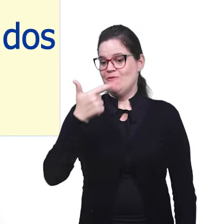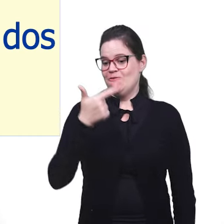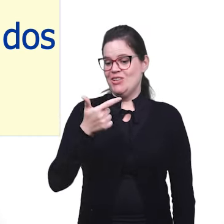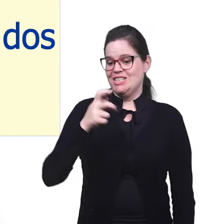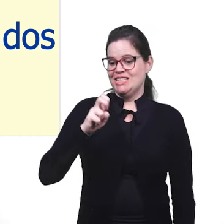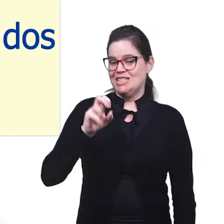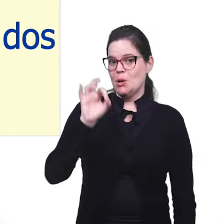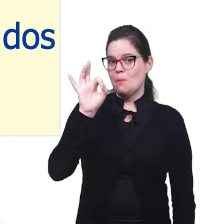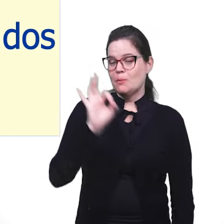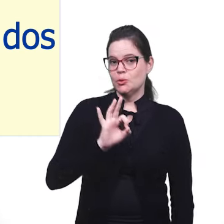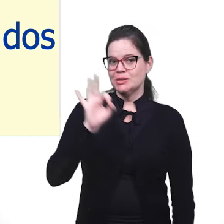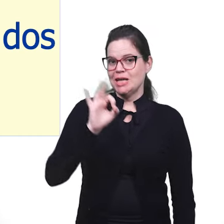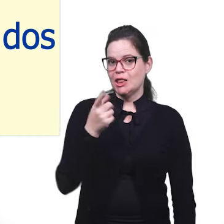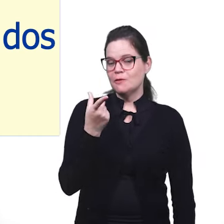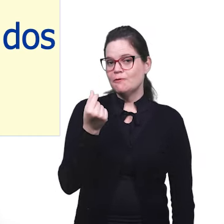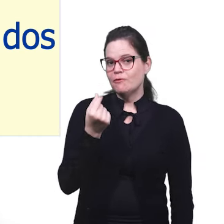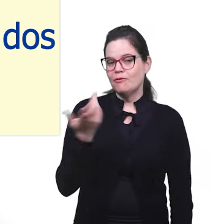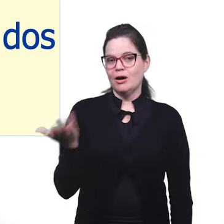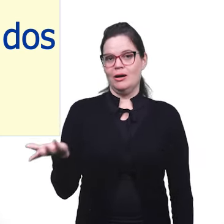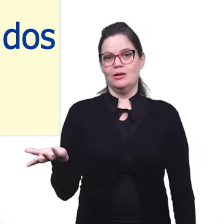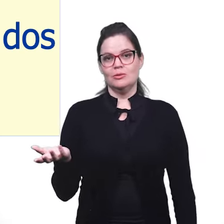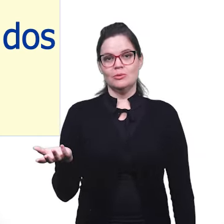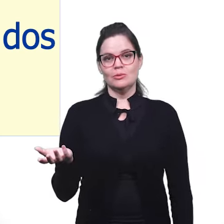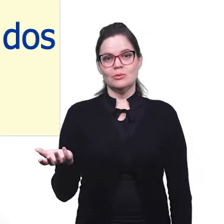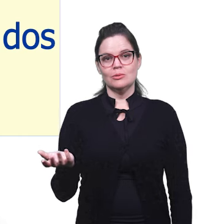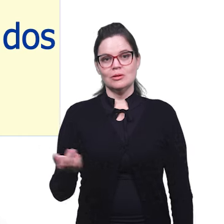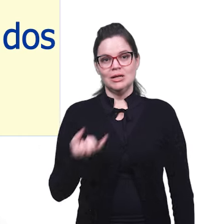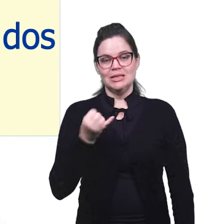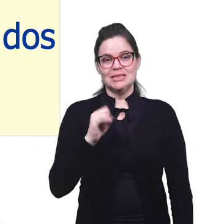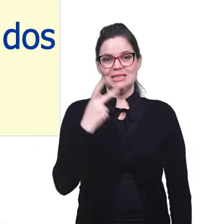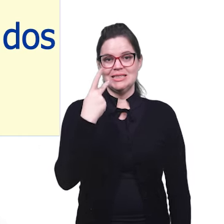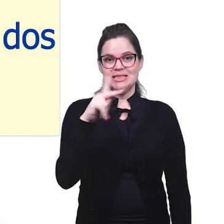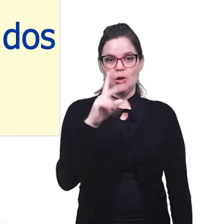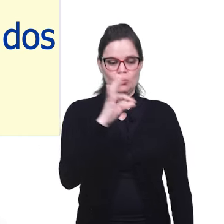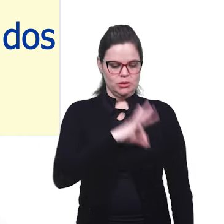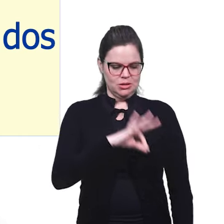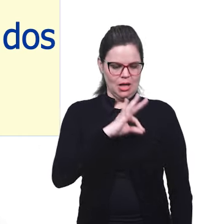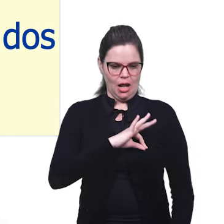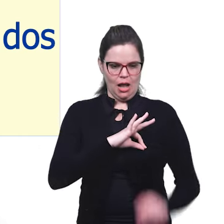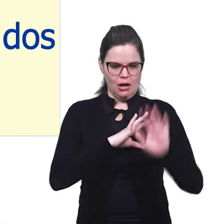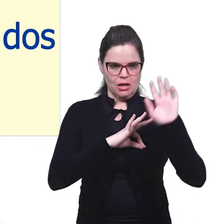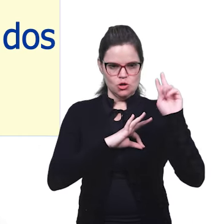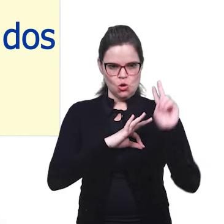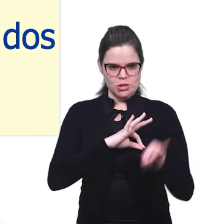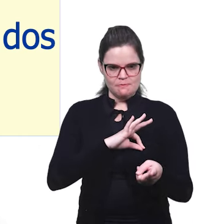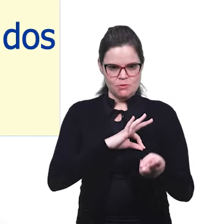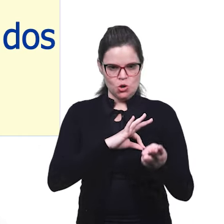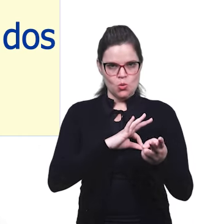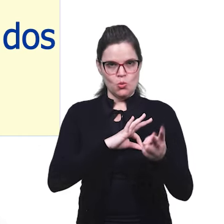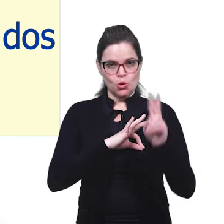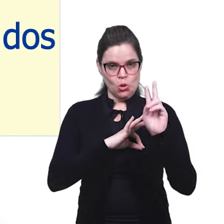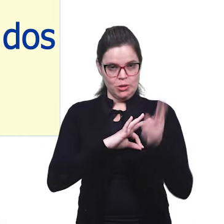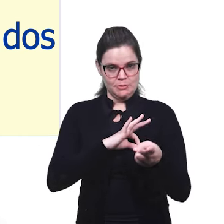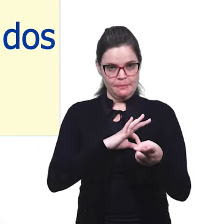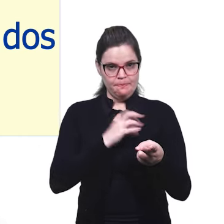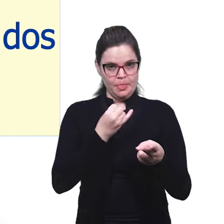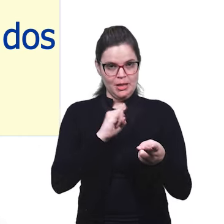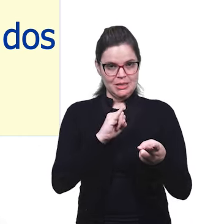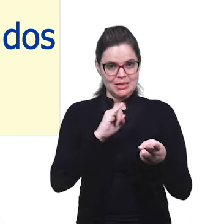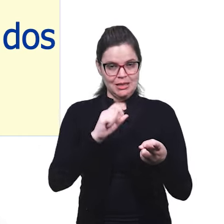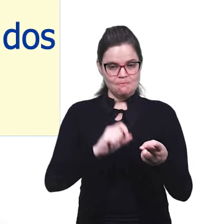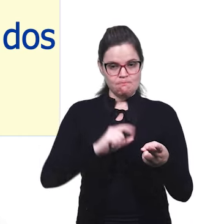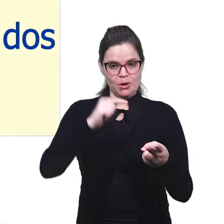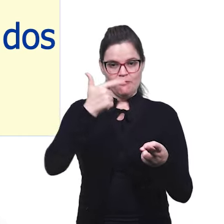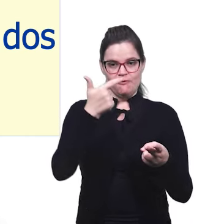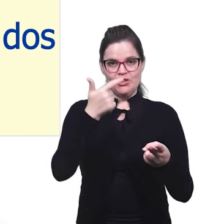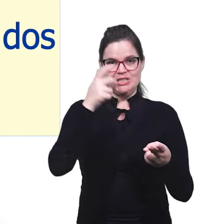Mas só R$ 5? Mas é 25%. Significa que se o seu salário era